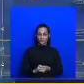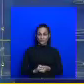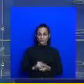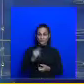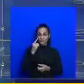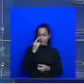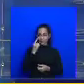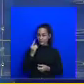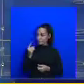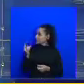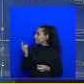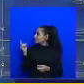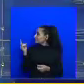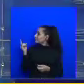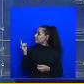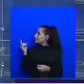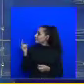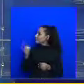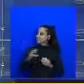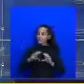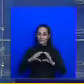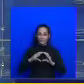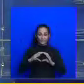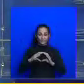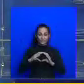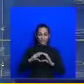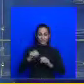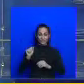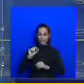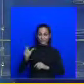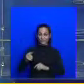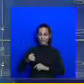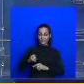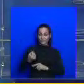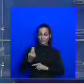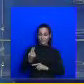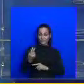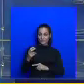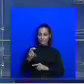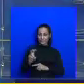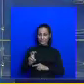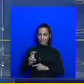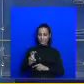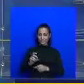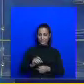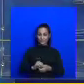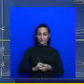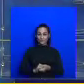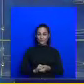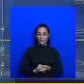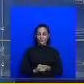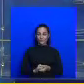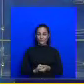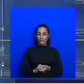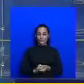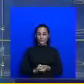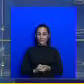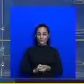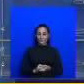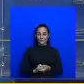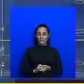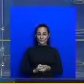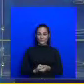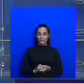Mais um número chegando. Bola azul, 25. Azul, número 25.